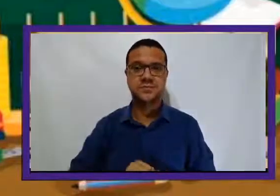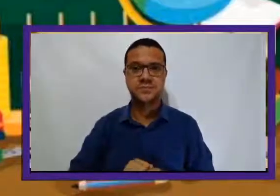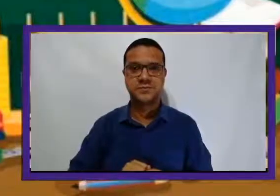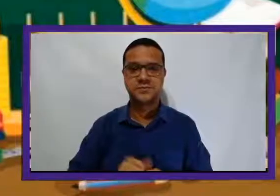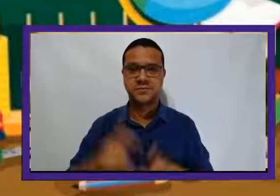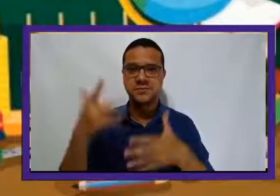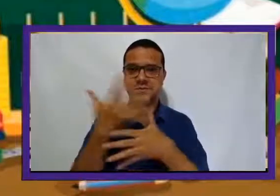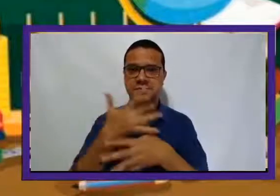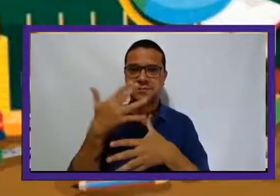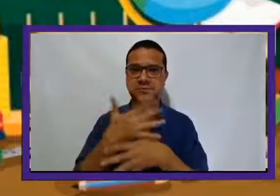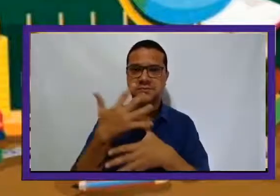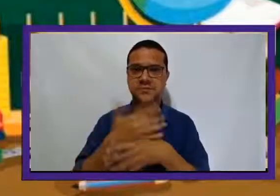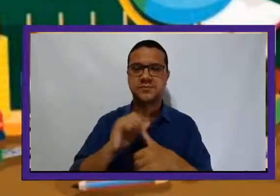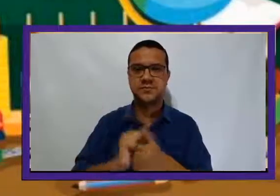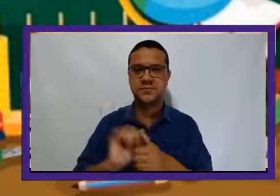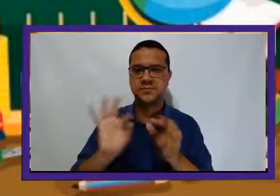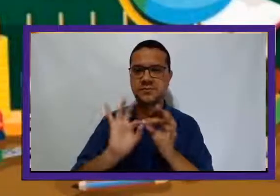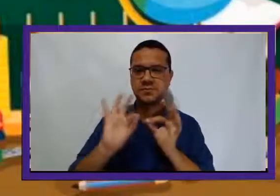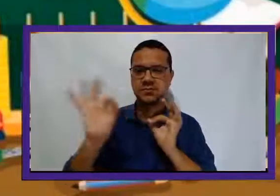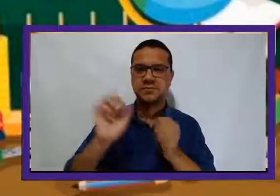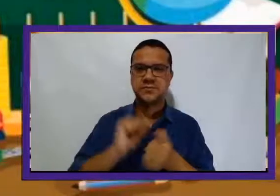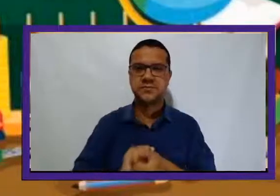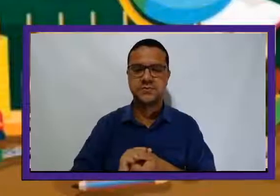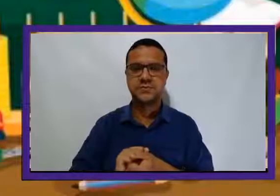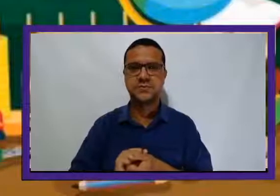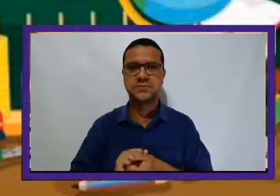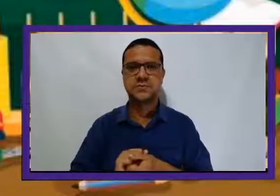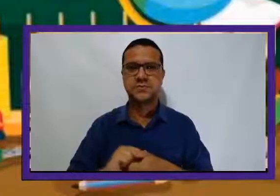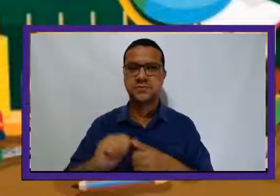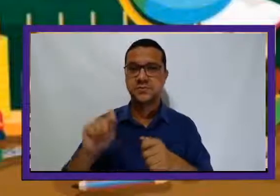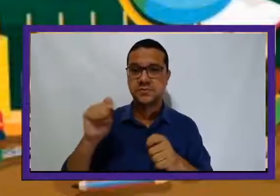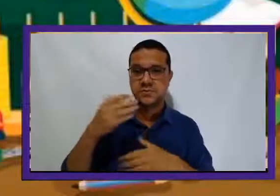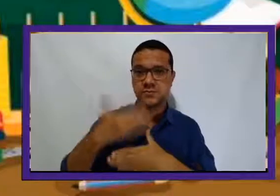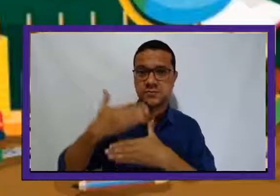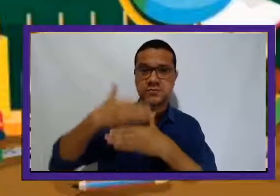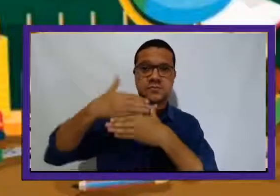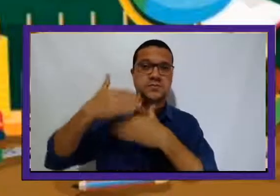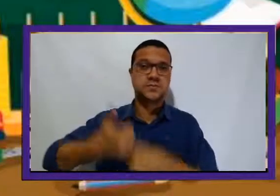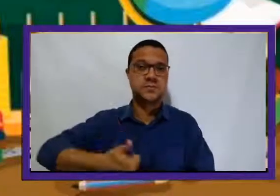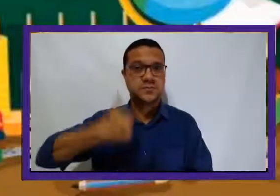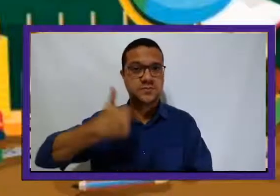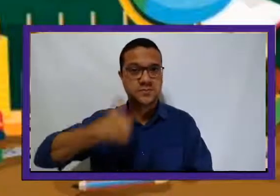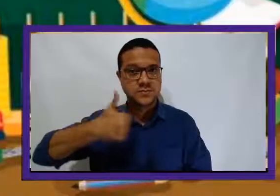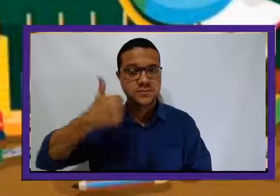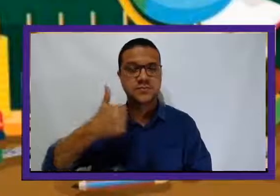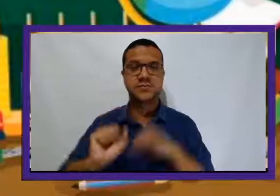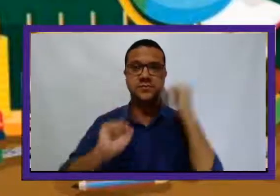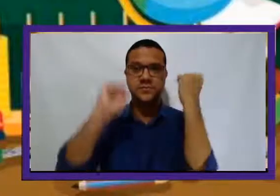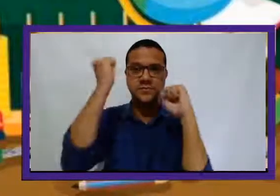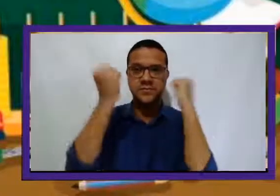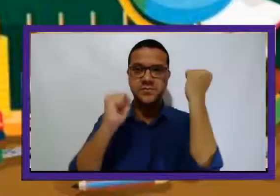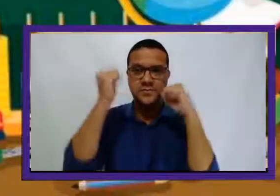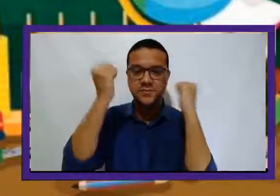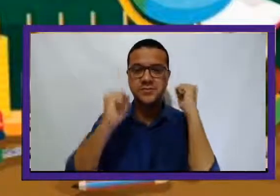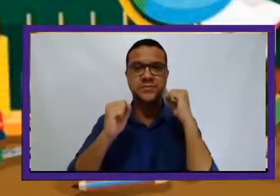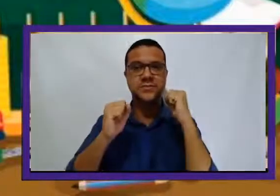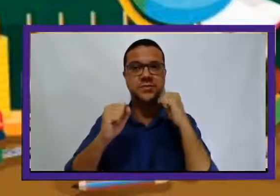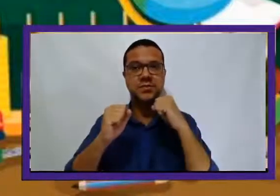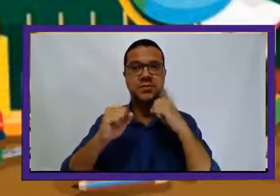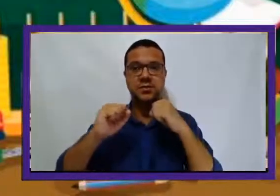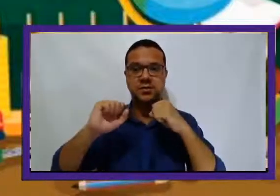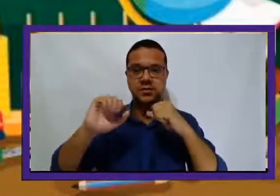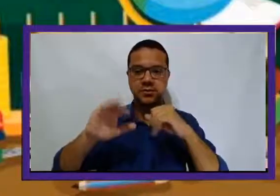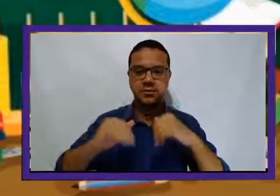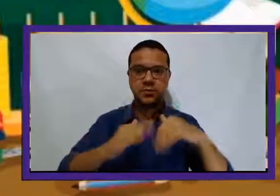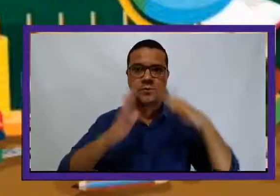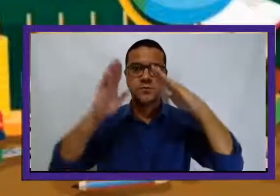cidade De Pecém Que fica a 60 Km de Fortaleza Se construiu A primeira Usina De ondas